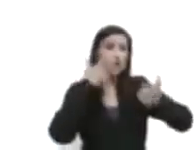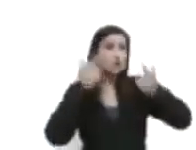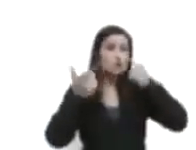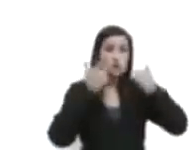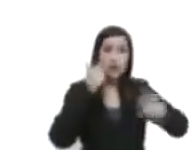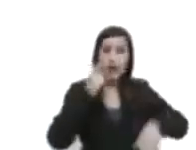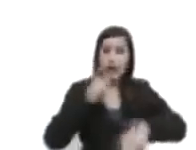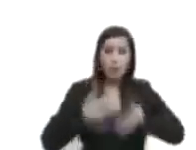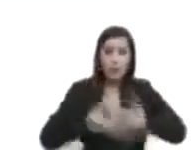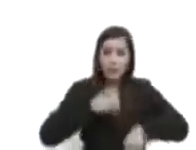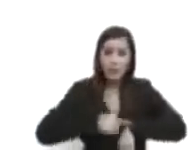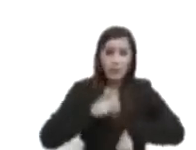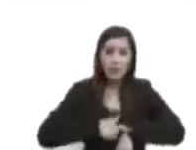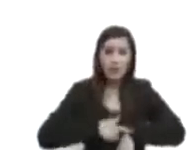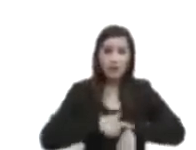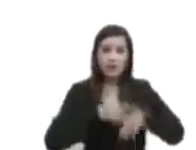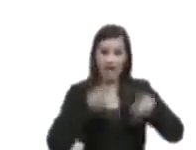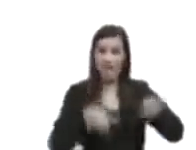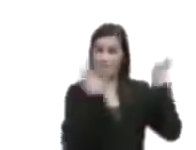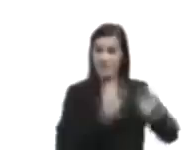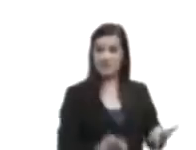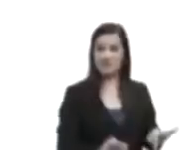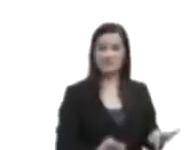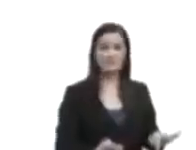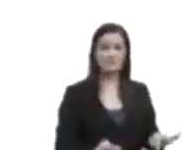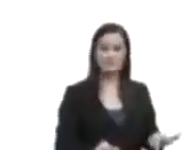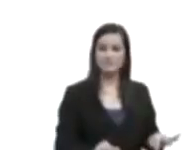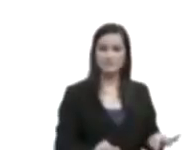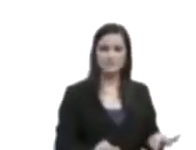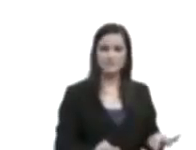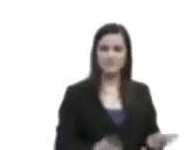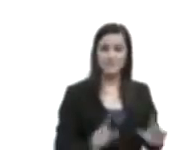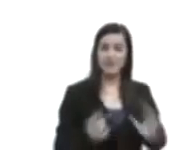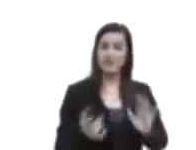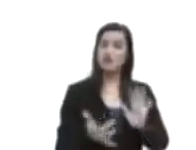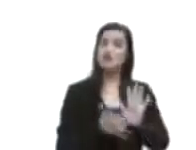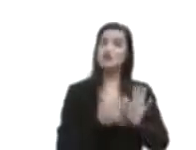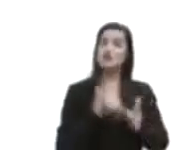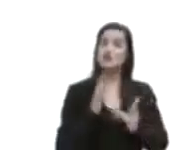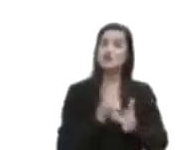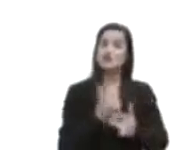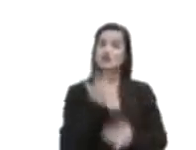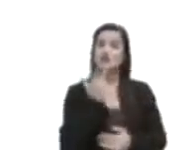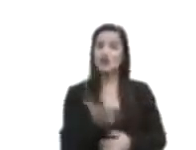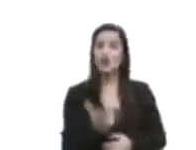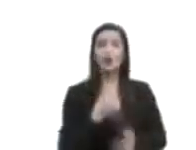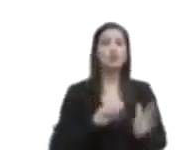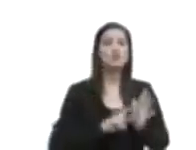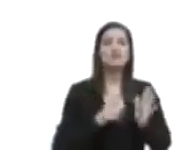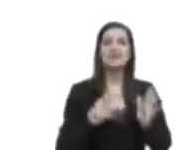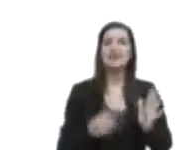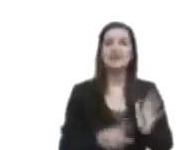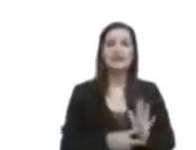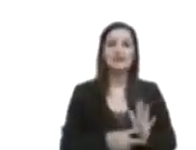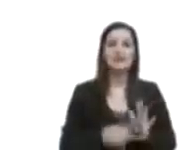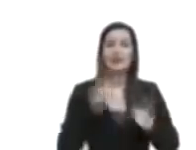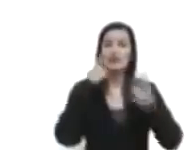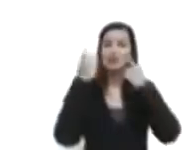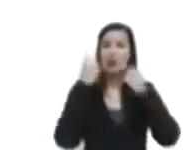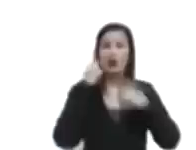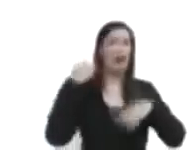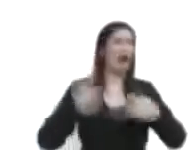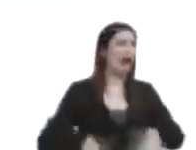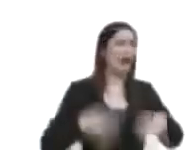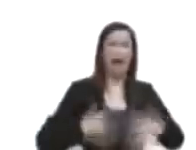bem-aventurado? Aqui Jesus não está falando que a marca do verdadeiro crente é ser pamonha, desculpa, não é isso. Não é